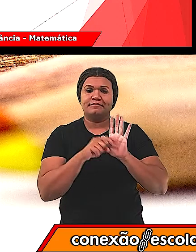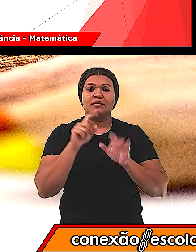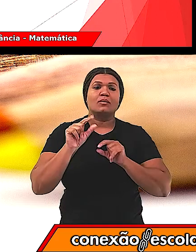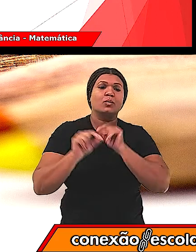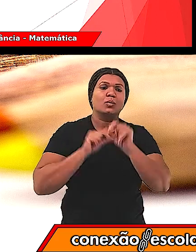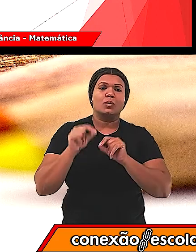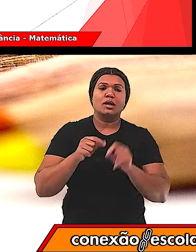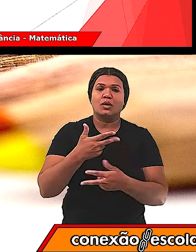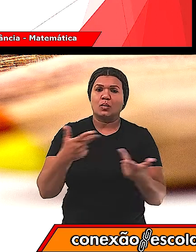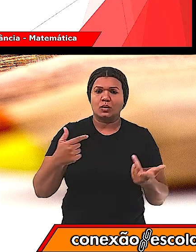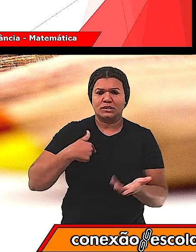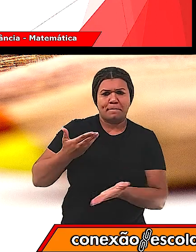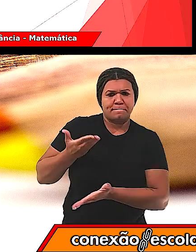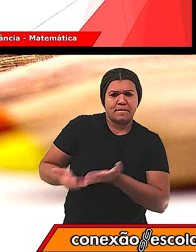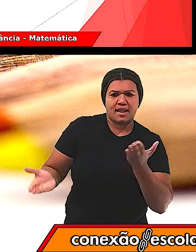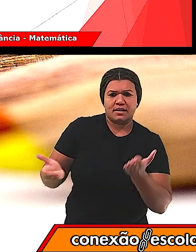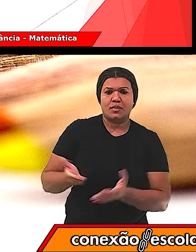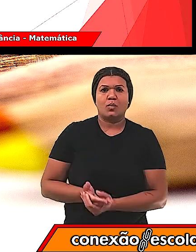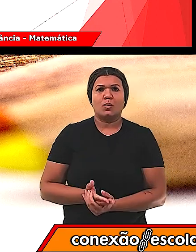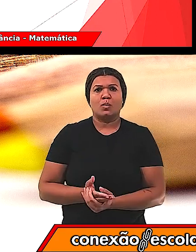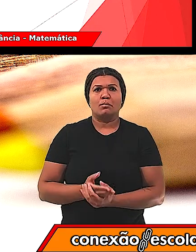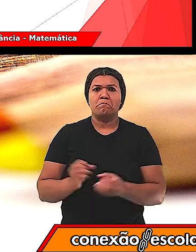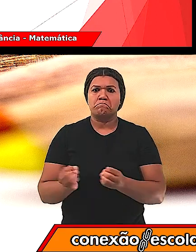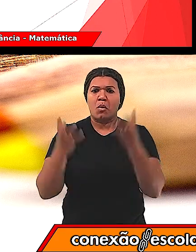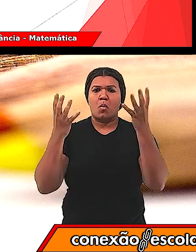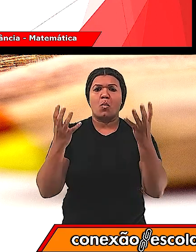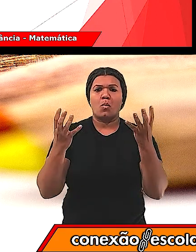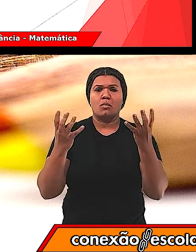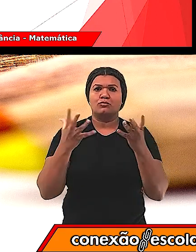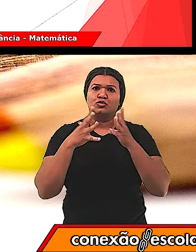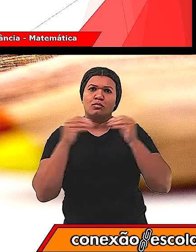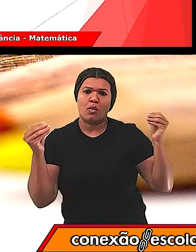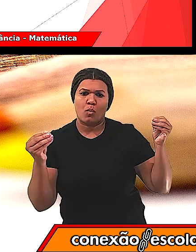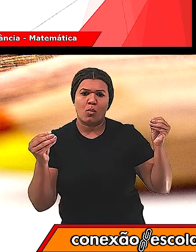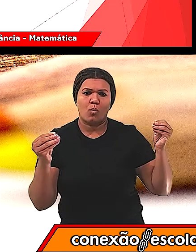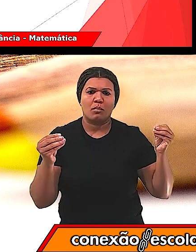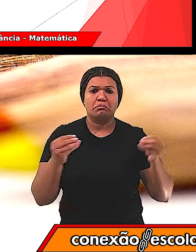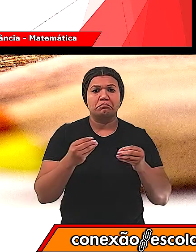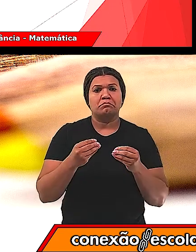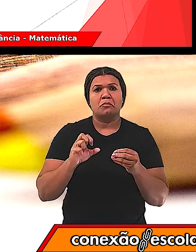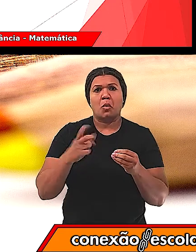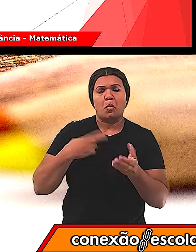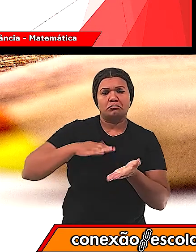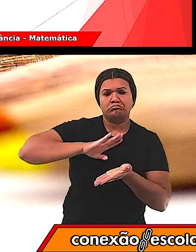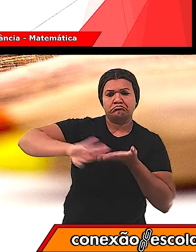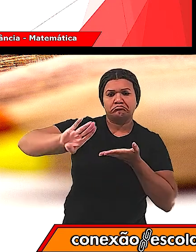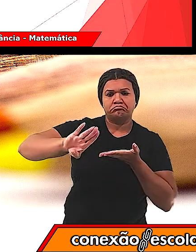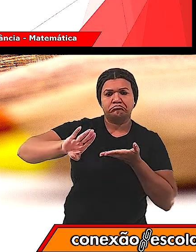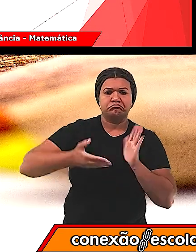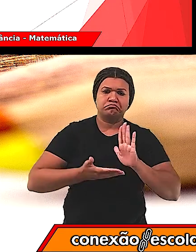aquilo que a gente perdeu, ou estourou, ou sumiu, ou eliminou,